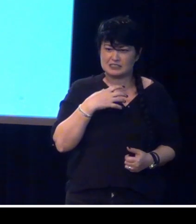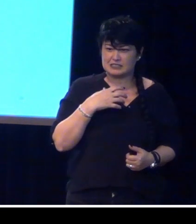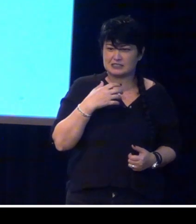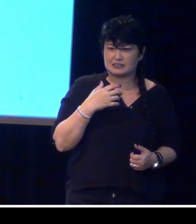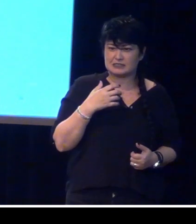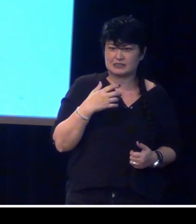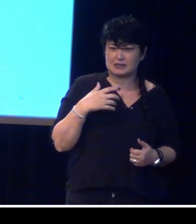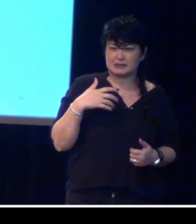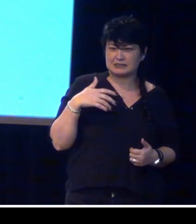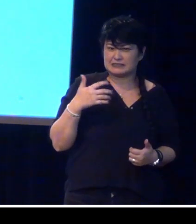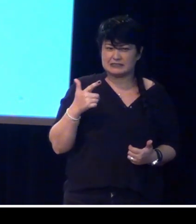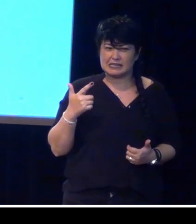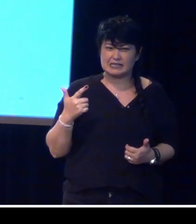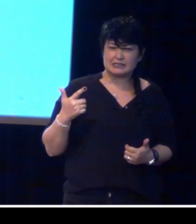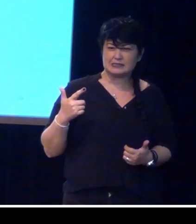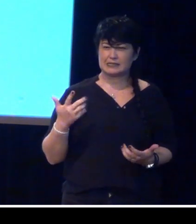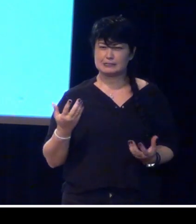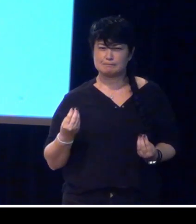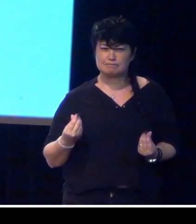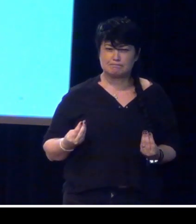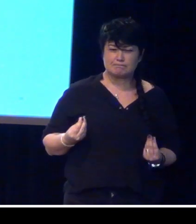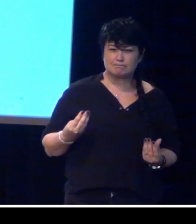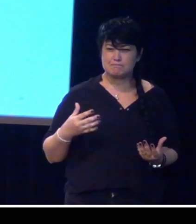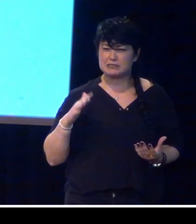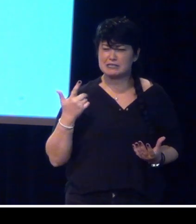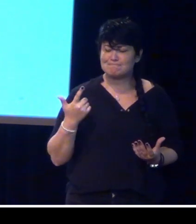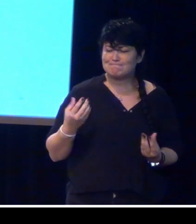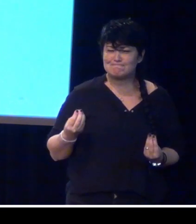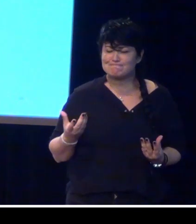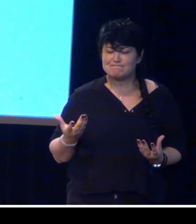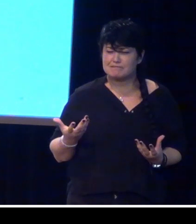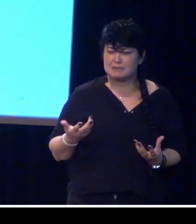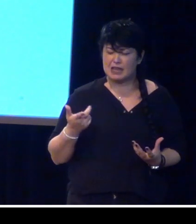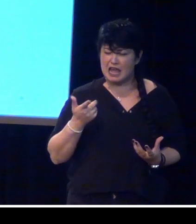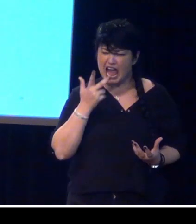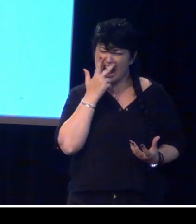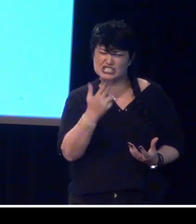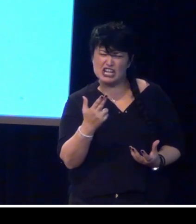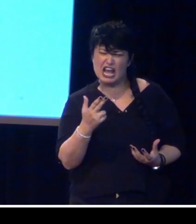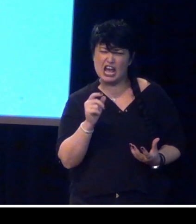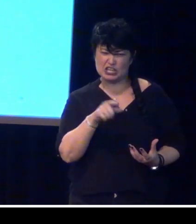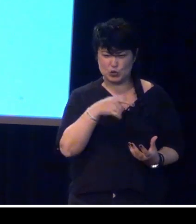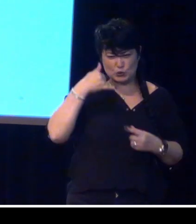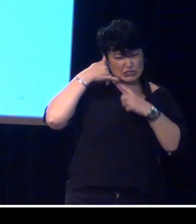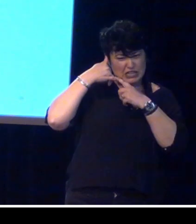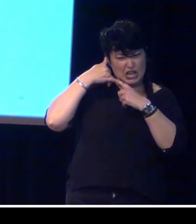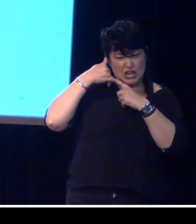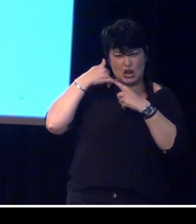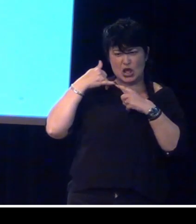sem muito achar que o